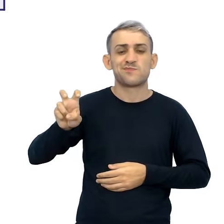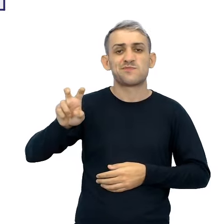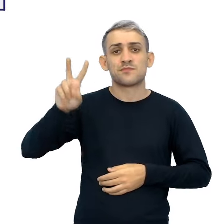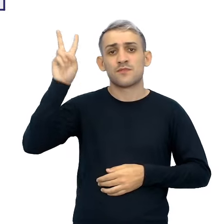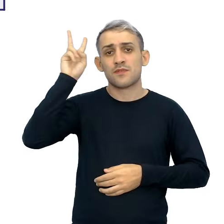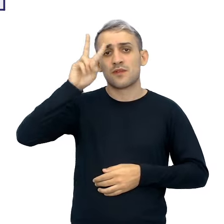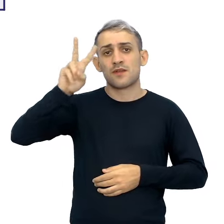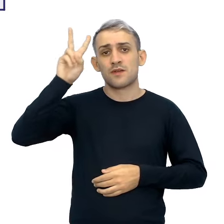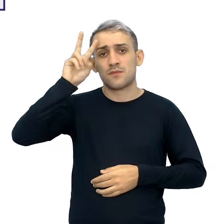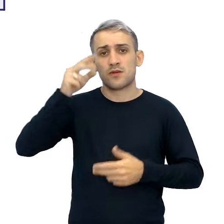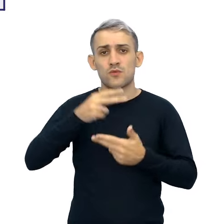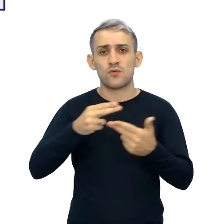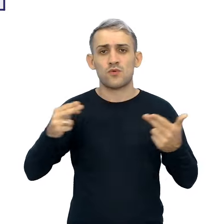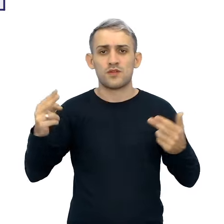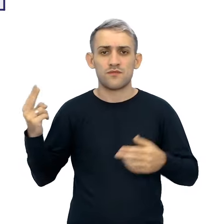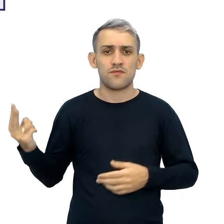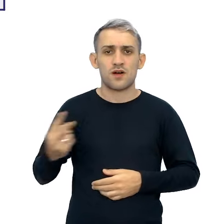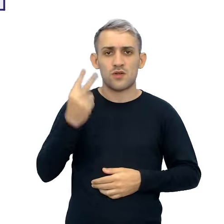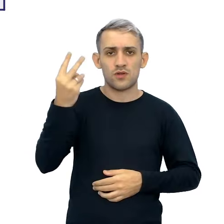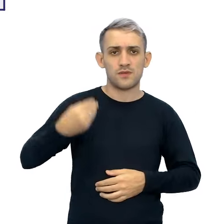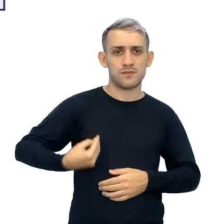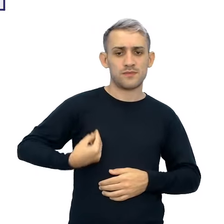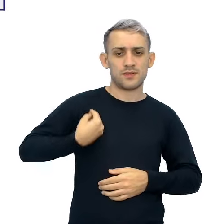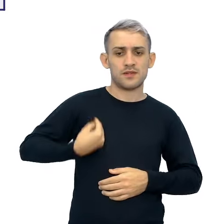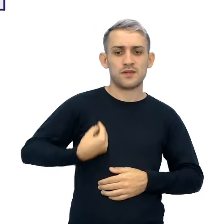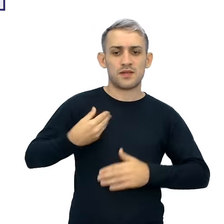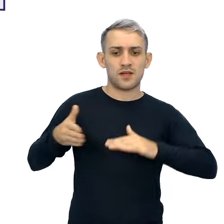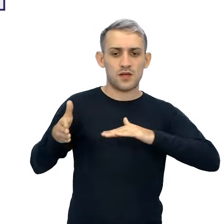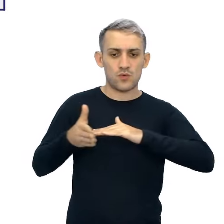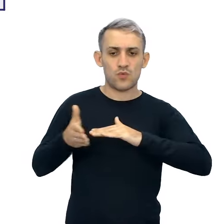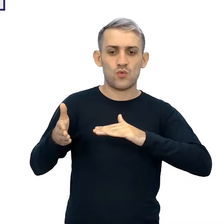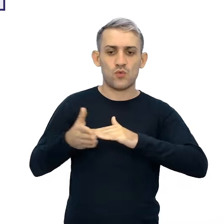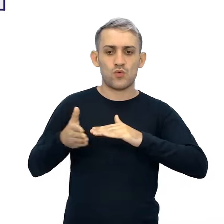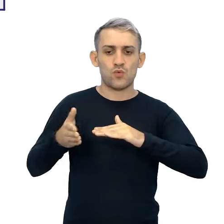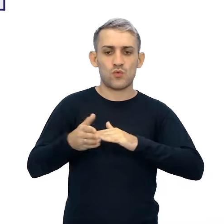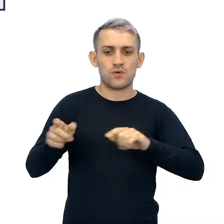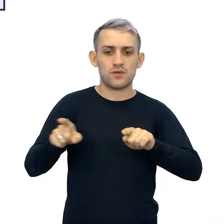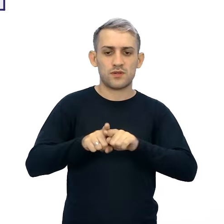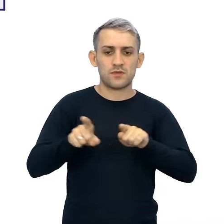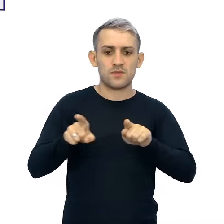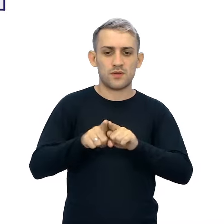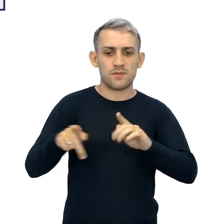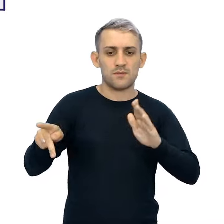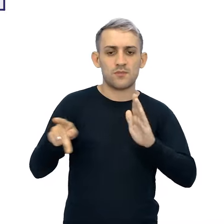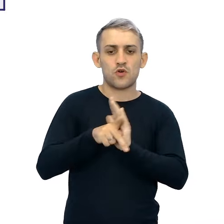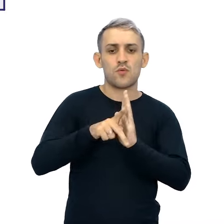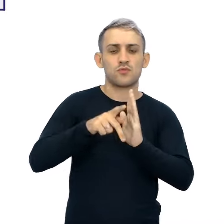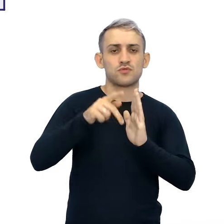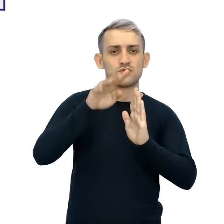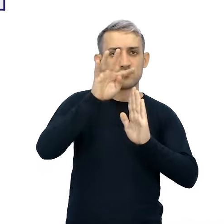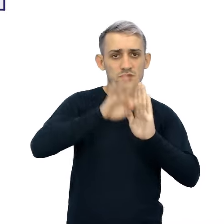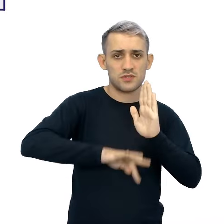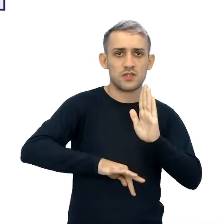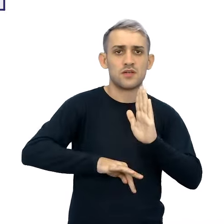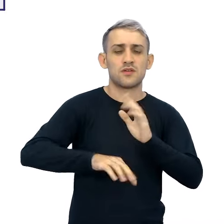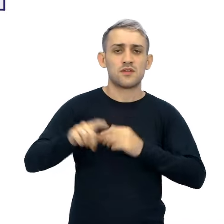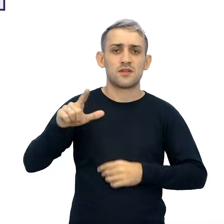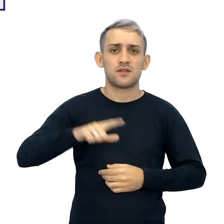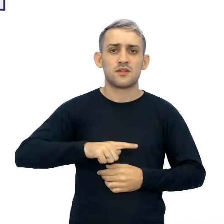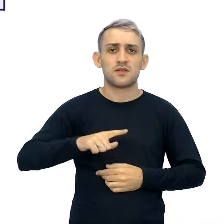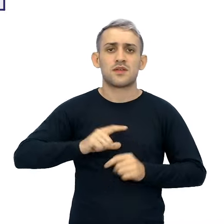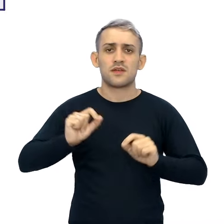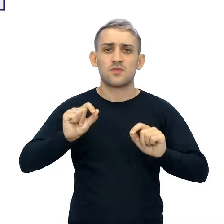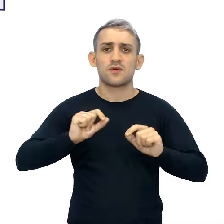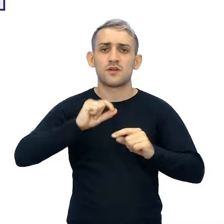Considerar indícios de valores presentes na contemporaneidade manifestos na tessitura de um texto. Essa habilidade tem